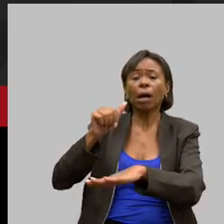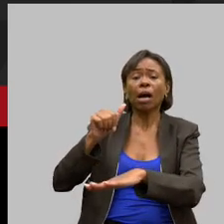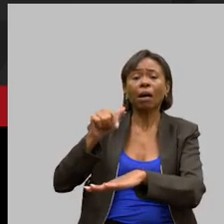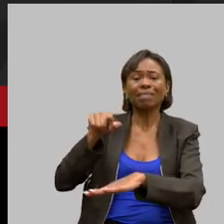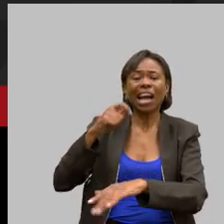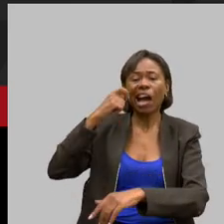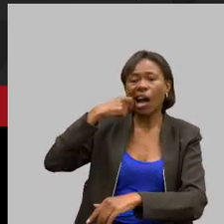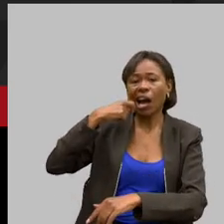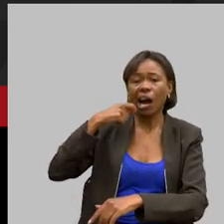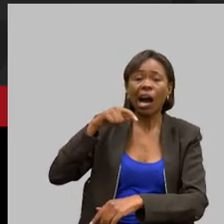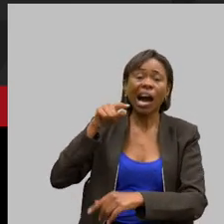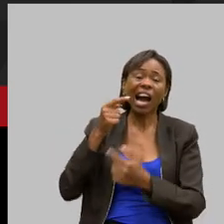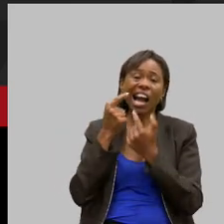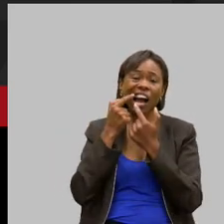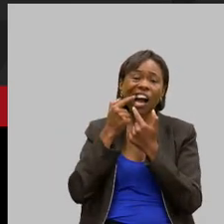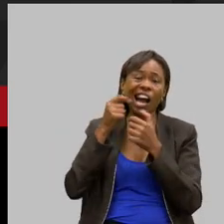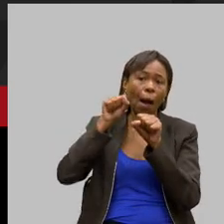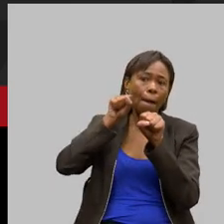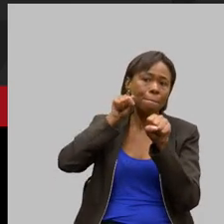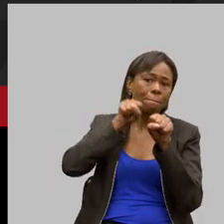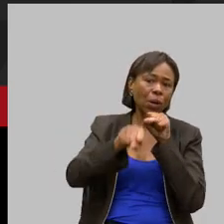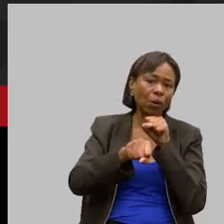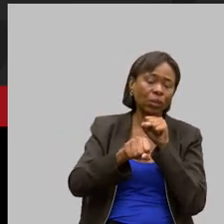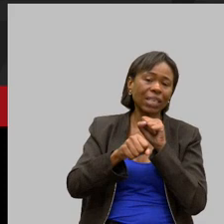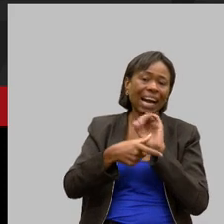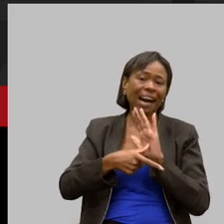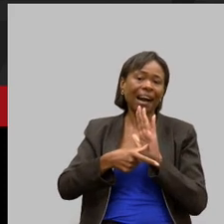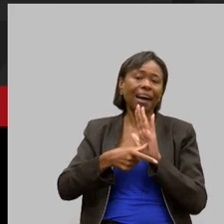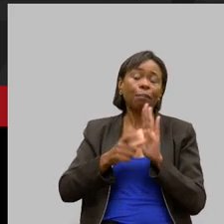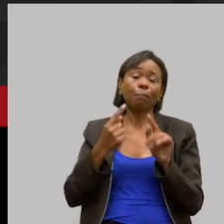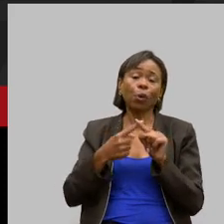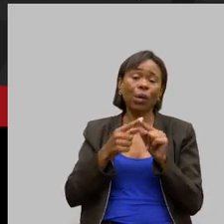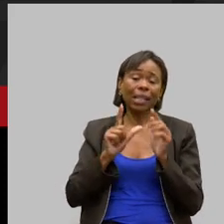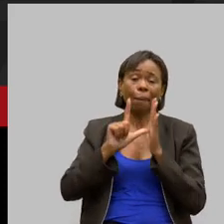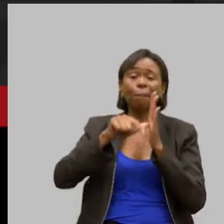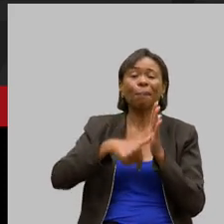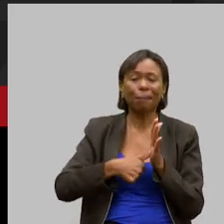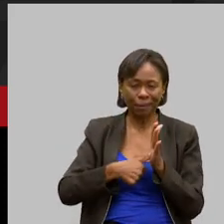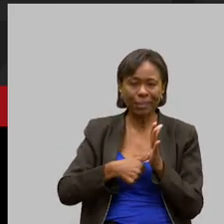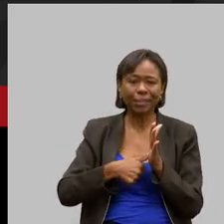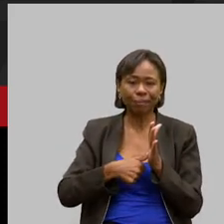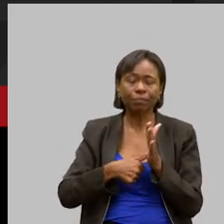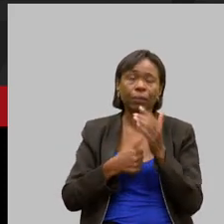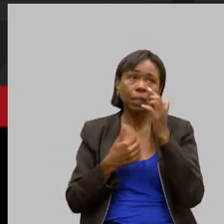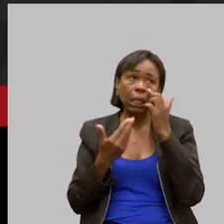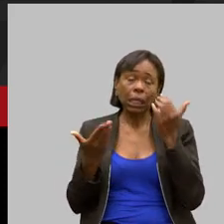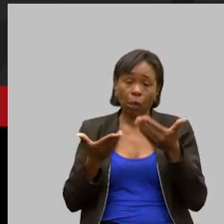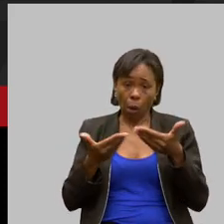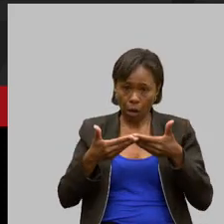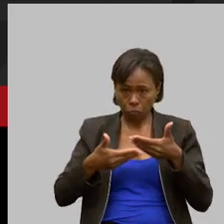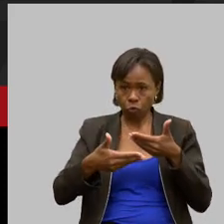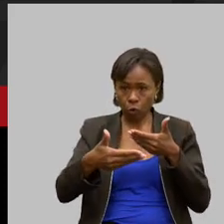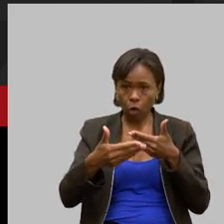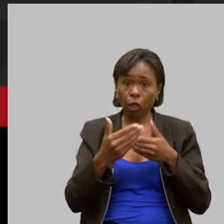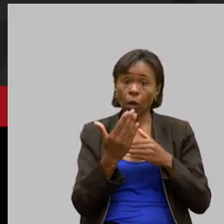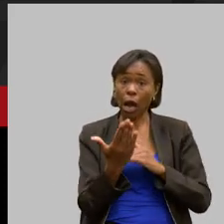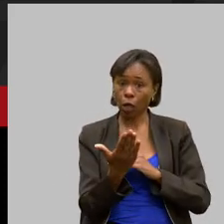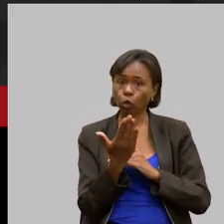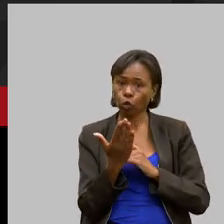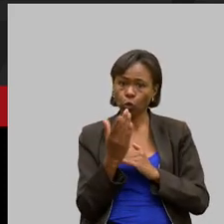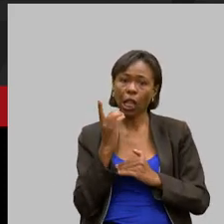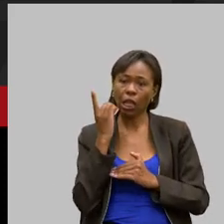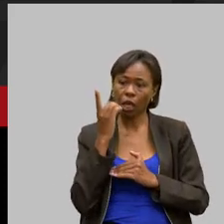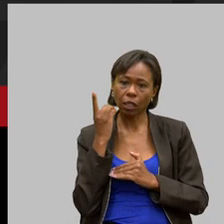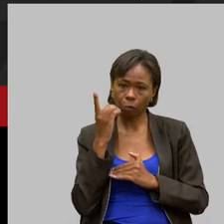então o paciente acaba sofrendo a mutilação dentária Então a gente vai ter agora com a ajuda do deputado Cristiano e do